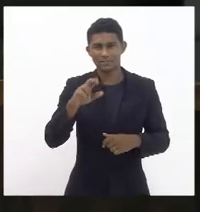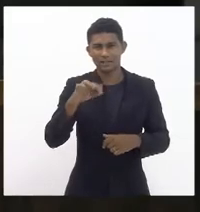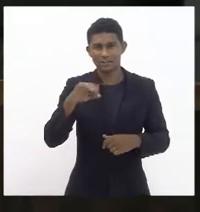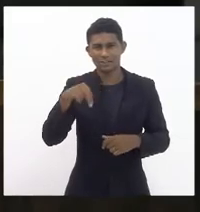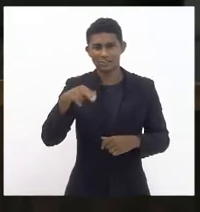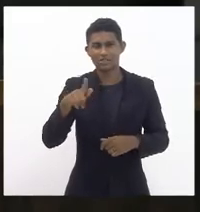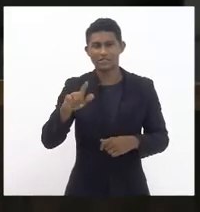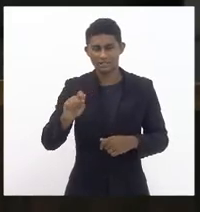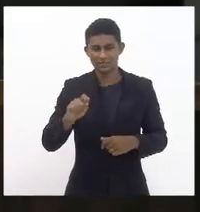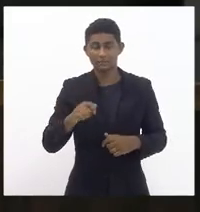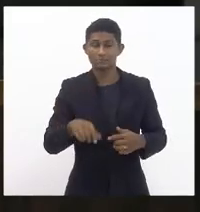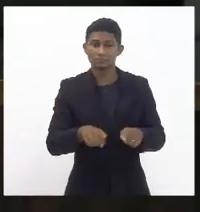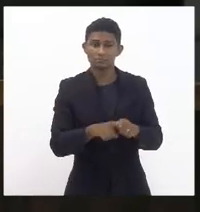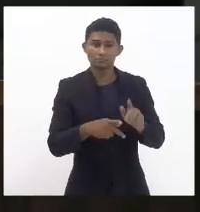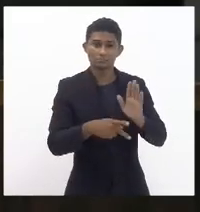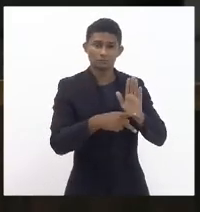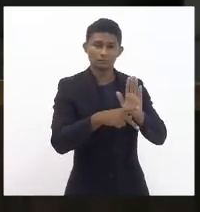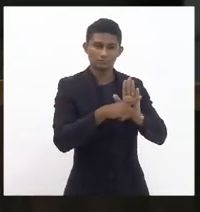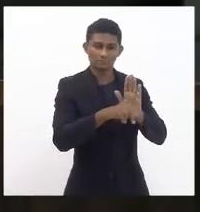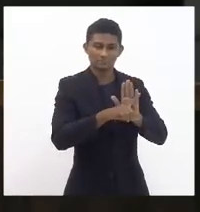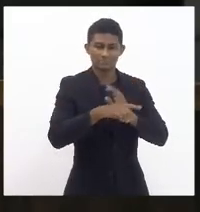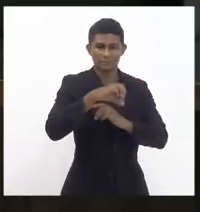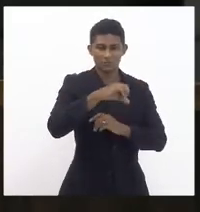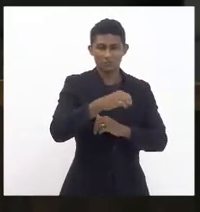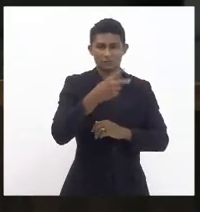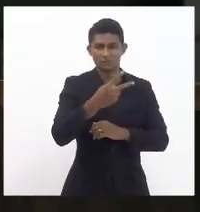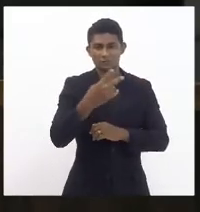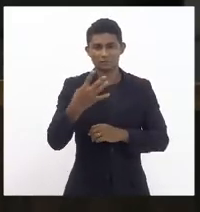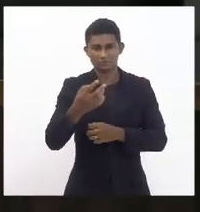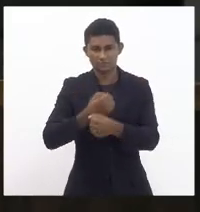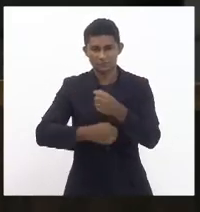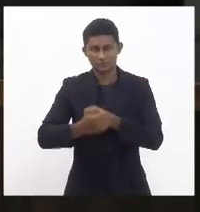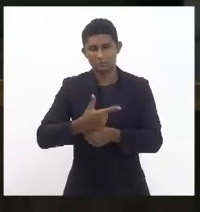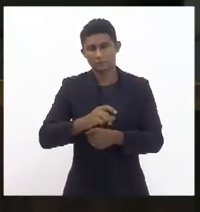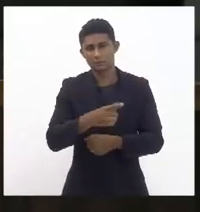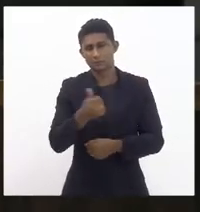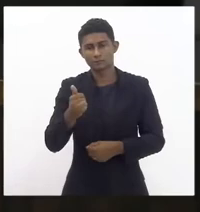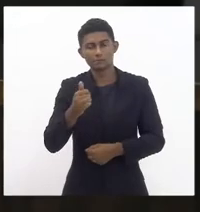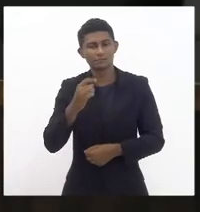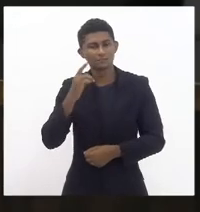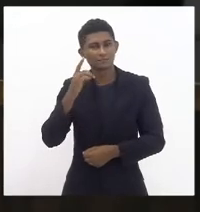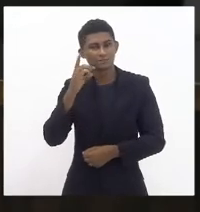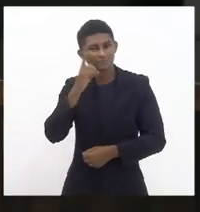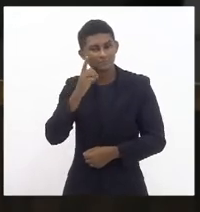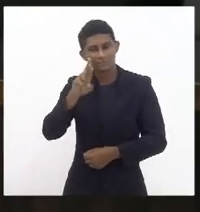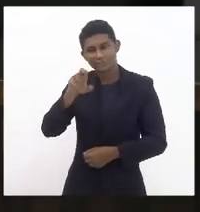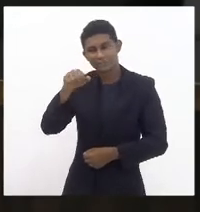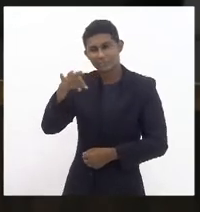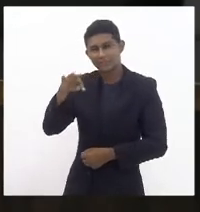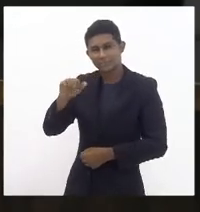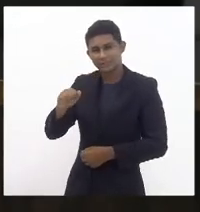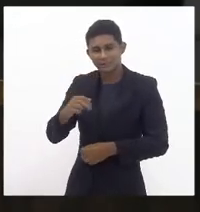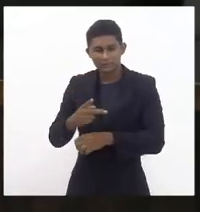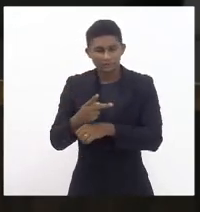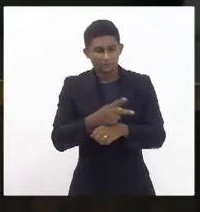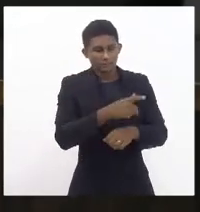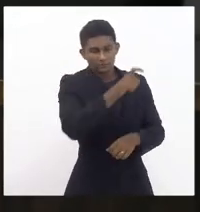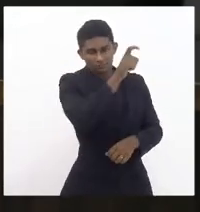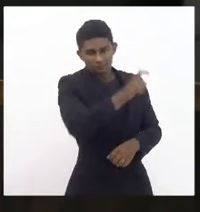favorável tá do Mas pode a solução 924 21 da deputada Renata concede prêmio Mariele ao Professor Augusto Sampaio